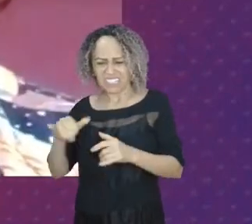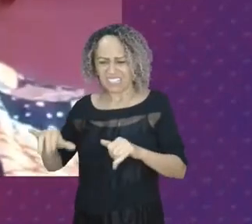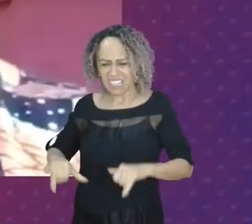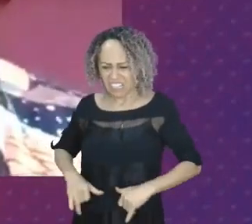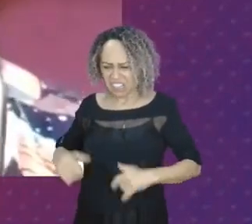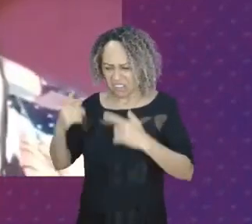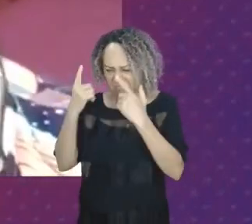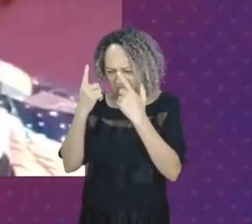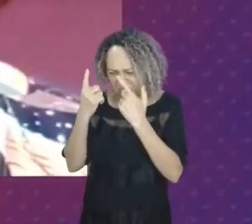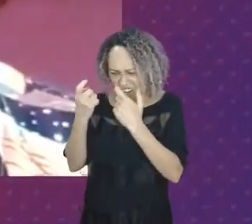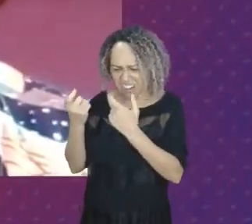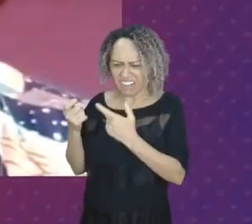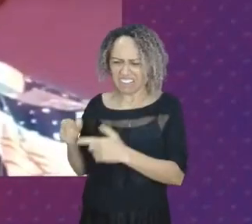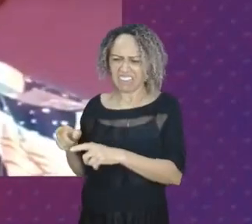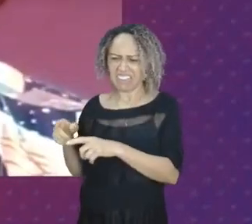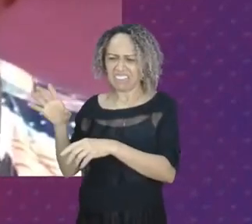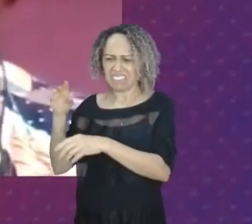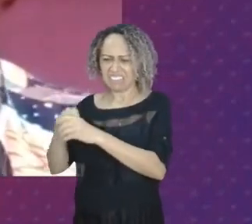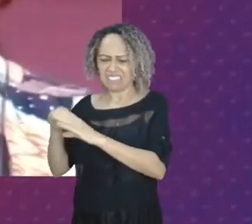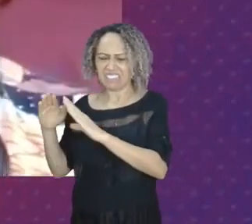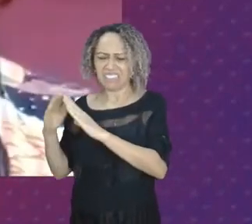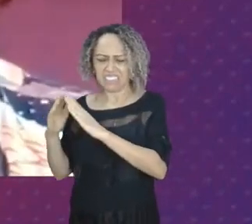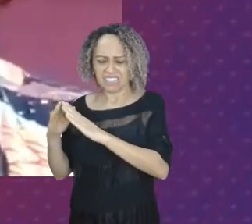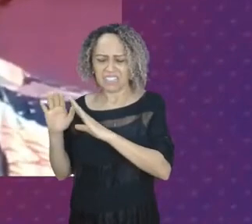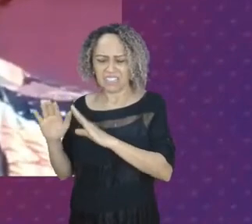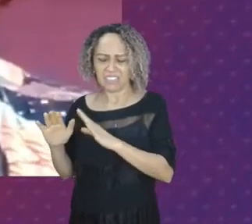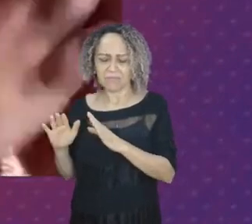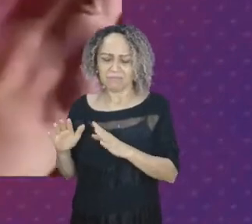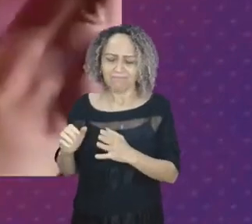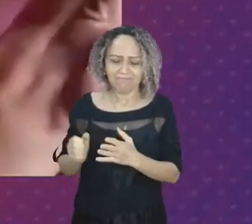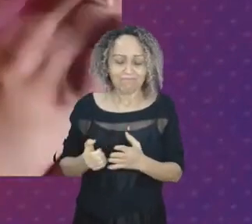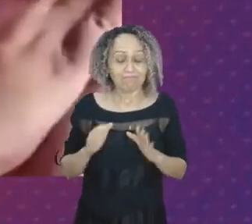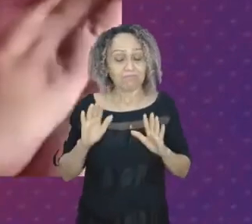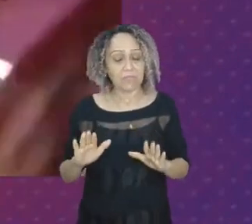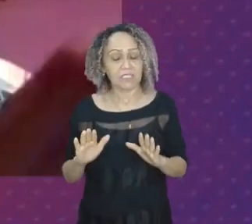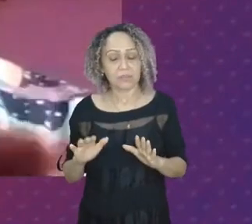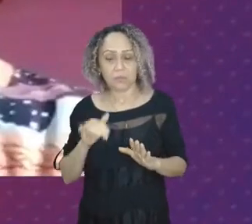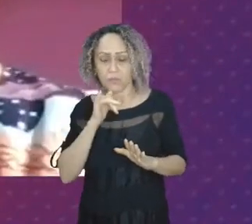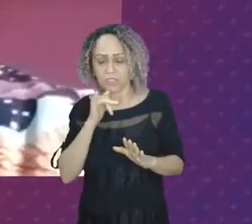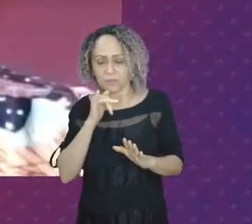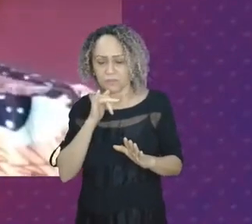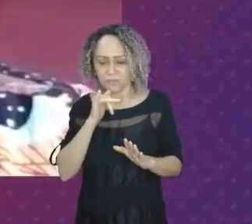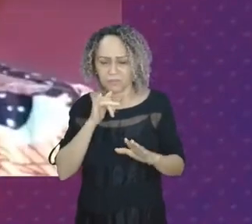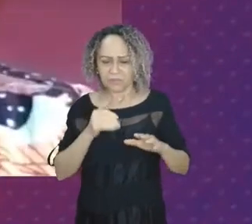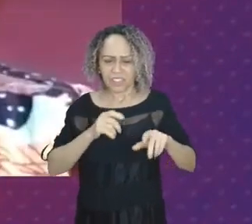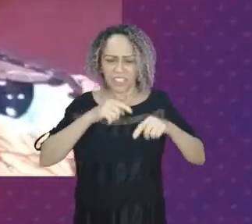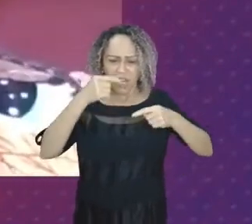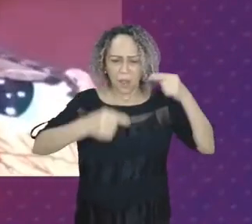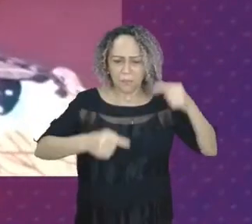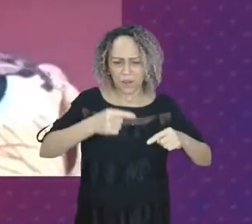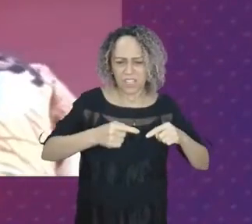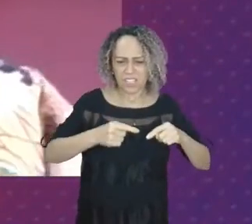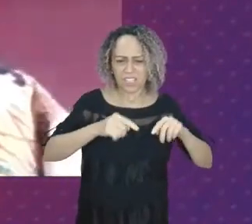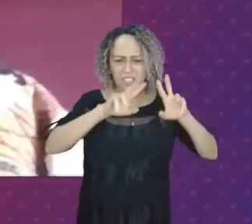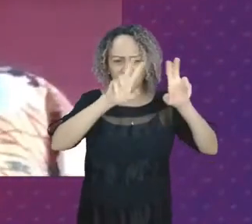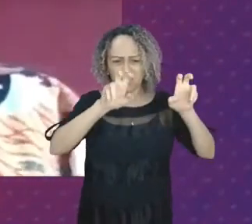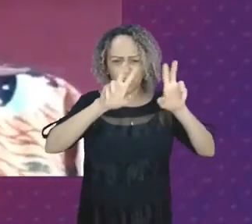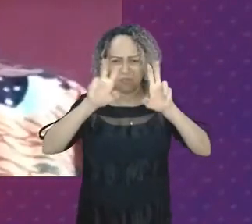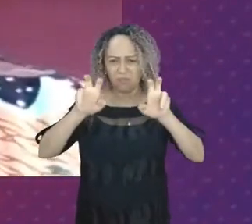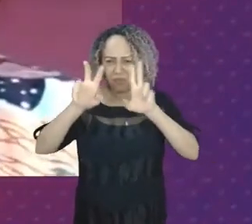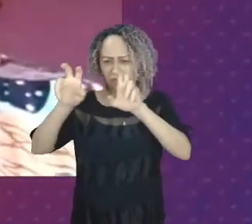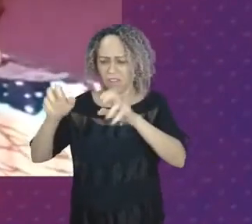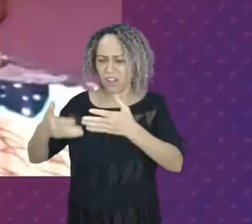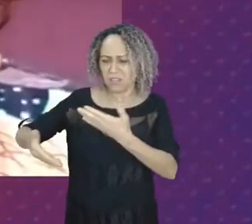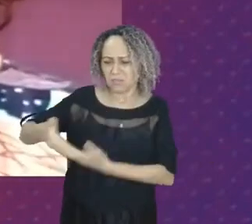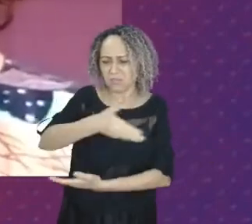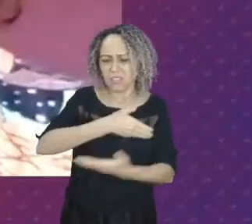na ponta, atendendo outras mulheres que sofrem violência doméstica, mas dentro dessa política transversal, a gente não consegue